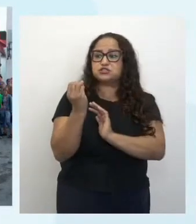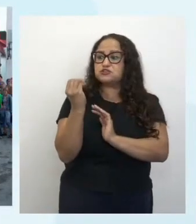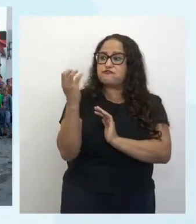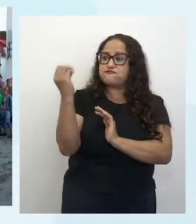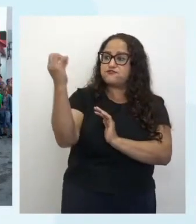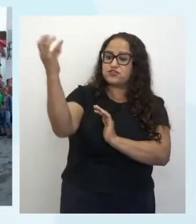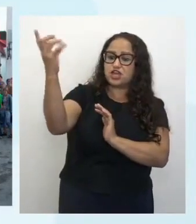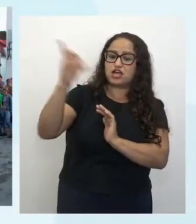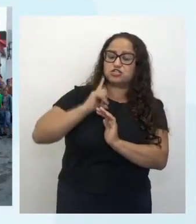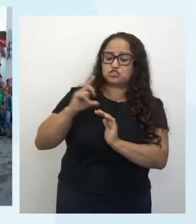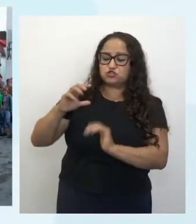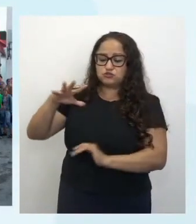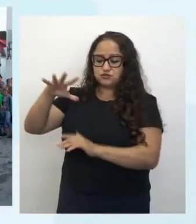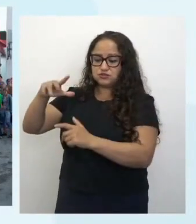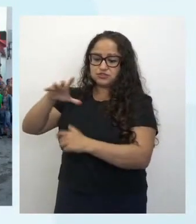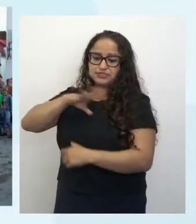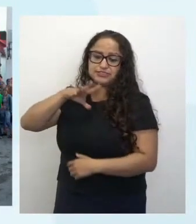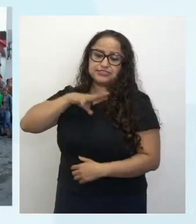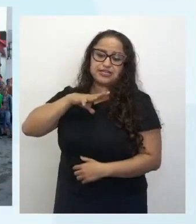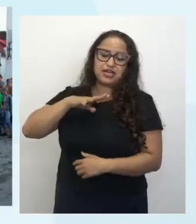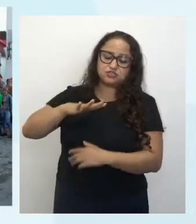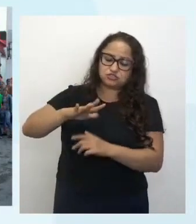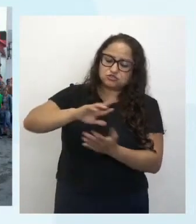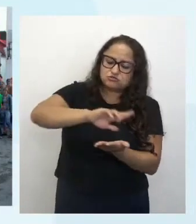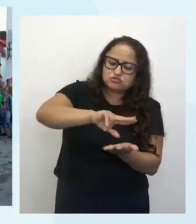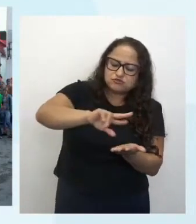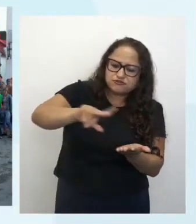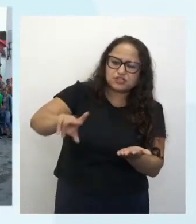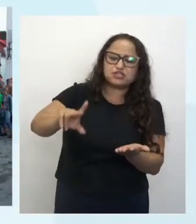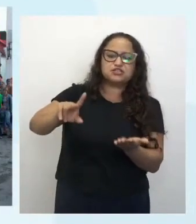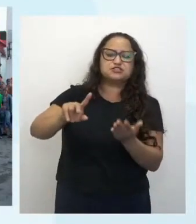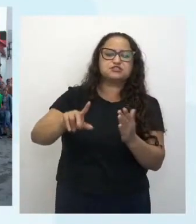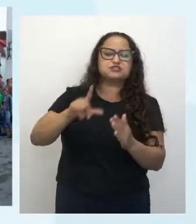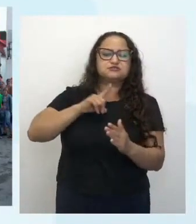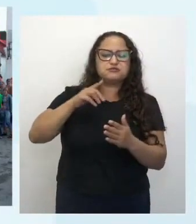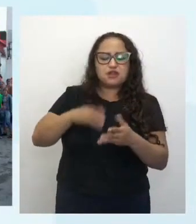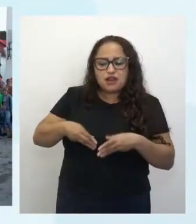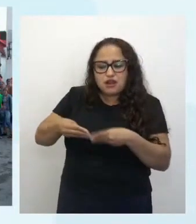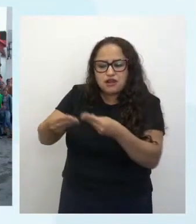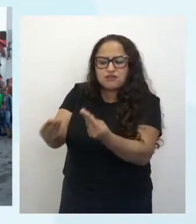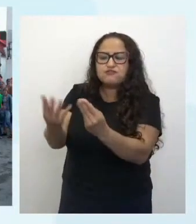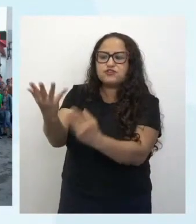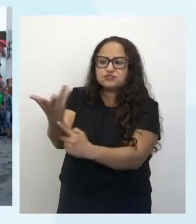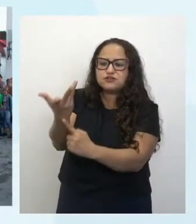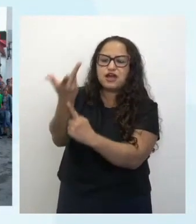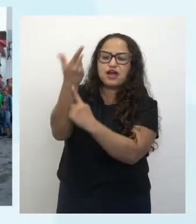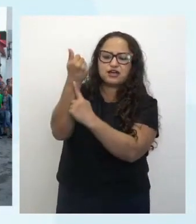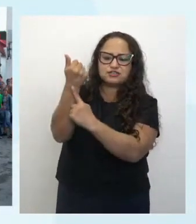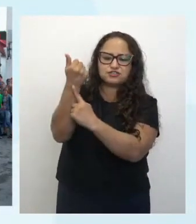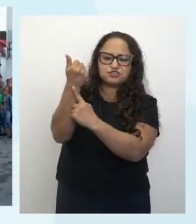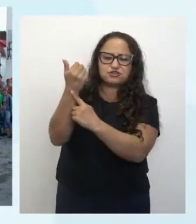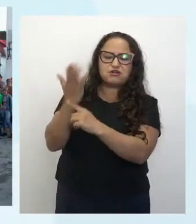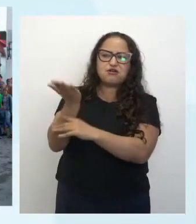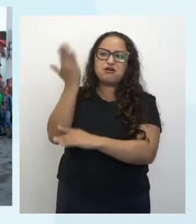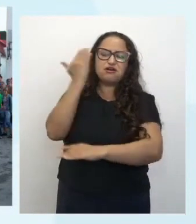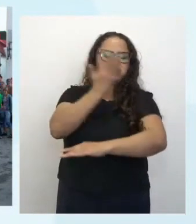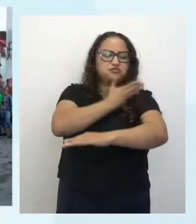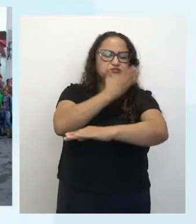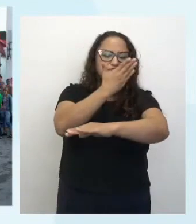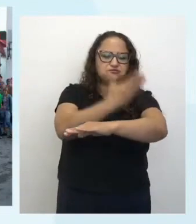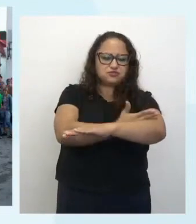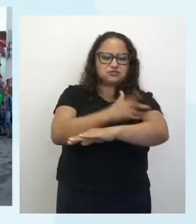cidade, levando a sua arte, tá? E sempre, gente, né, a gente tem essa questão. Desde a Idade Média, que nós temos aí os